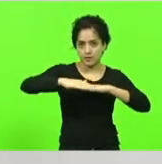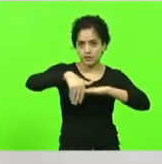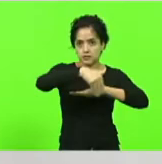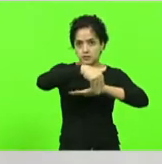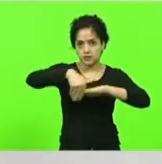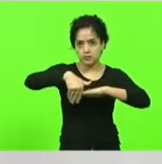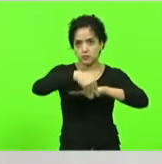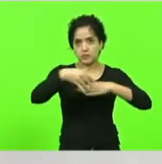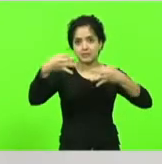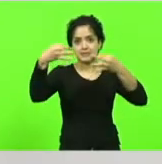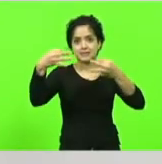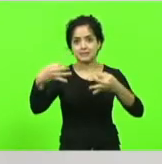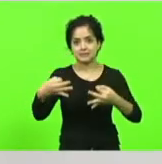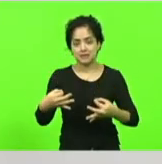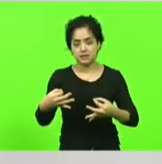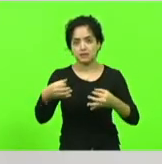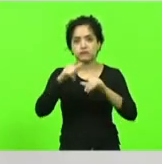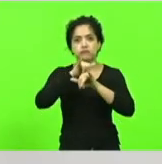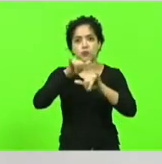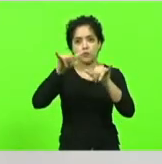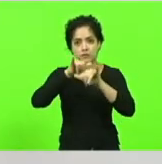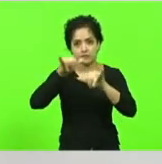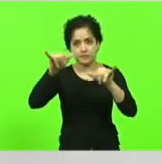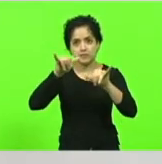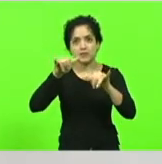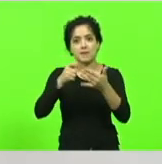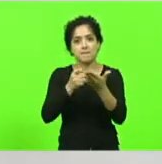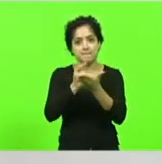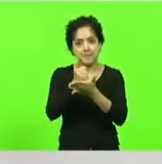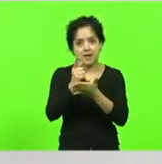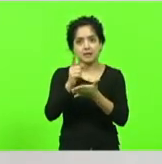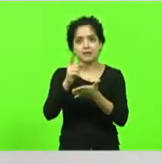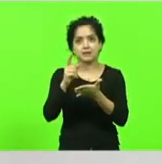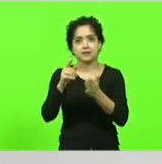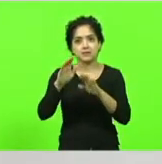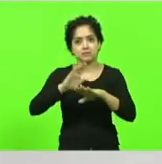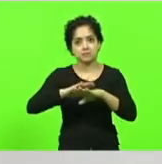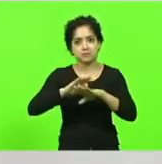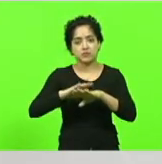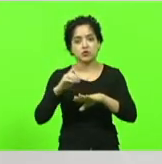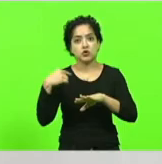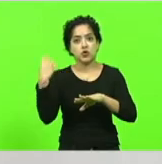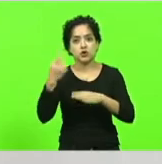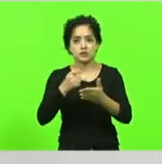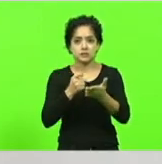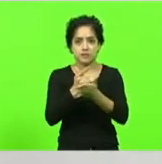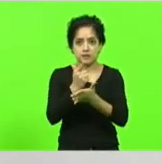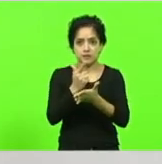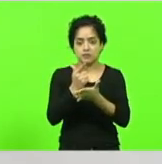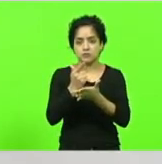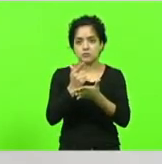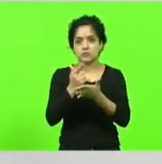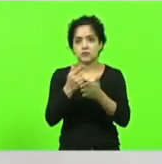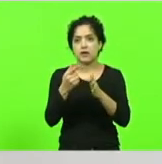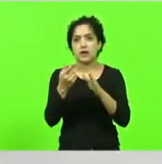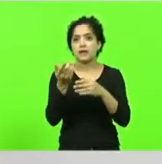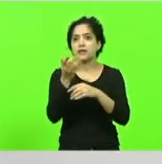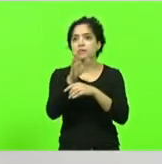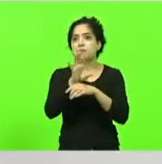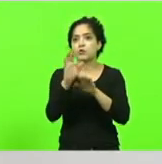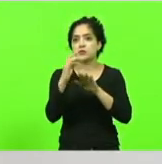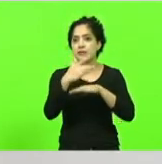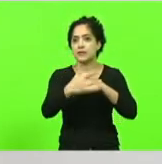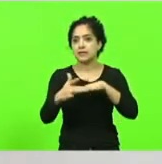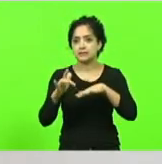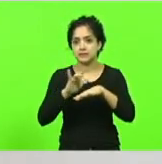digna de uma propaganda paga por nós mesmos que o governo do estado coloca nas suas redes sociais. E não aquele